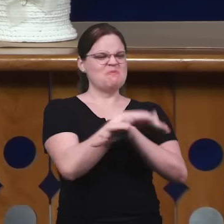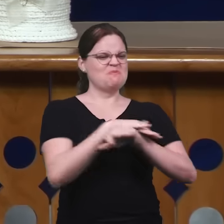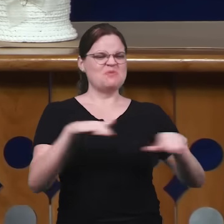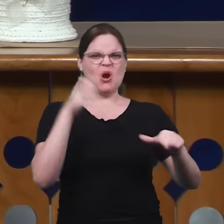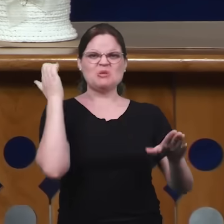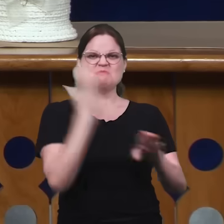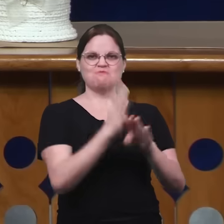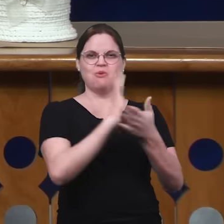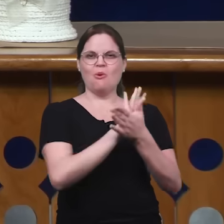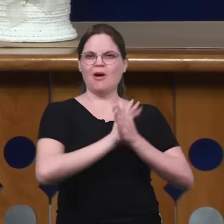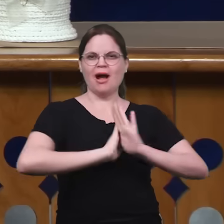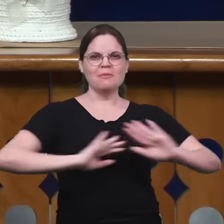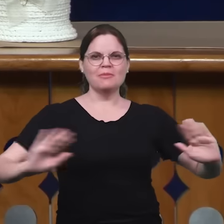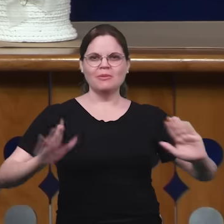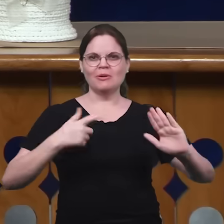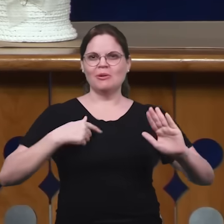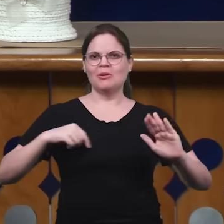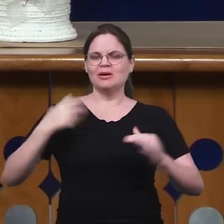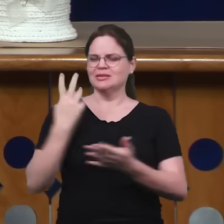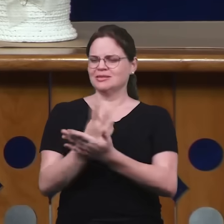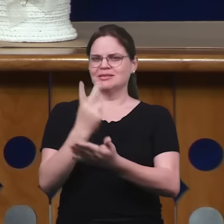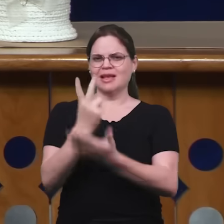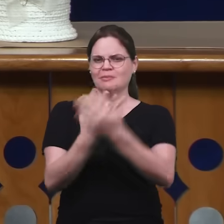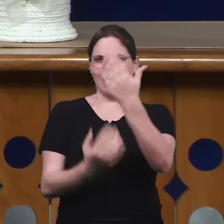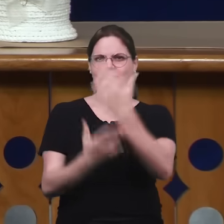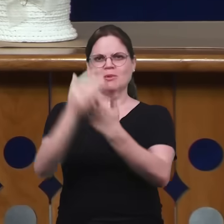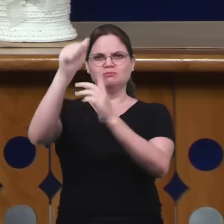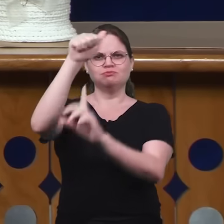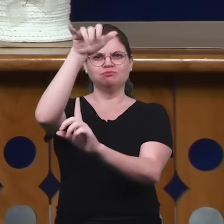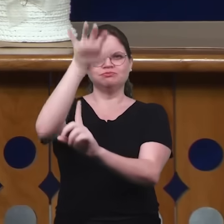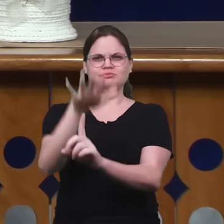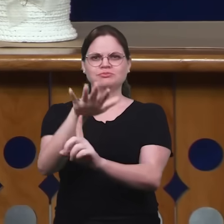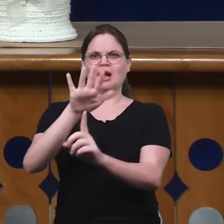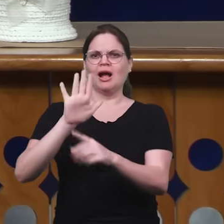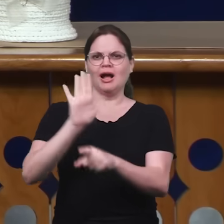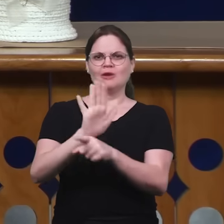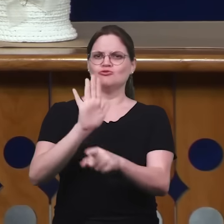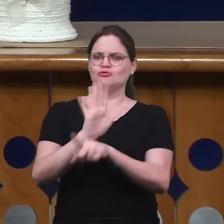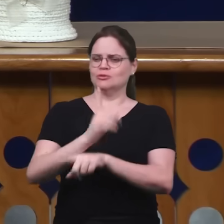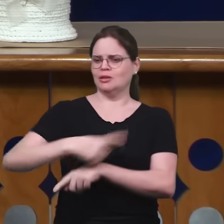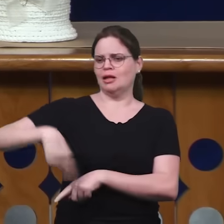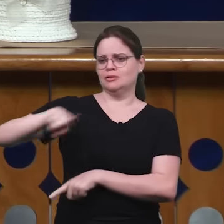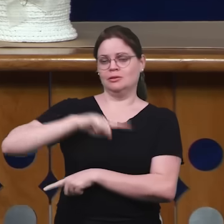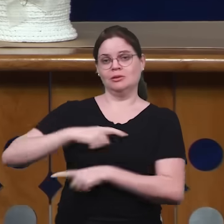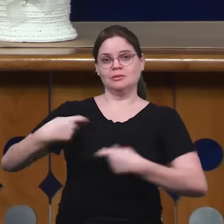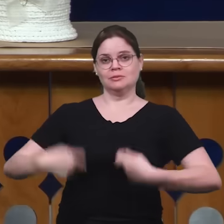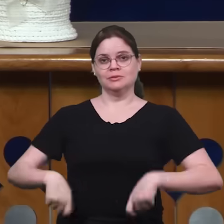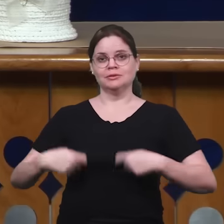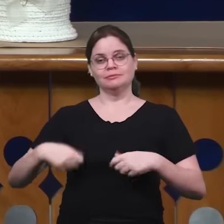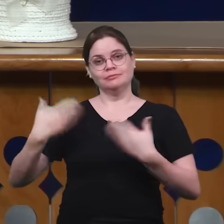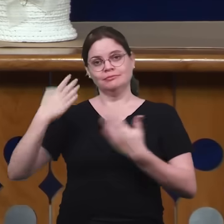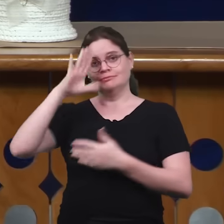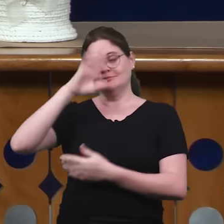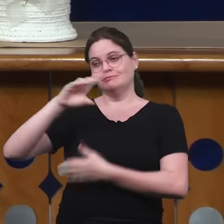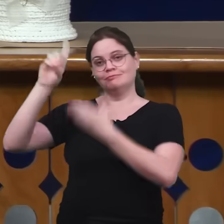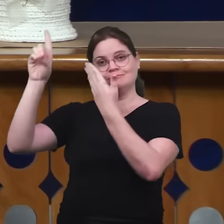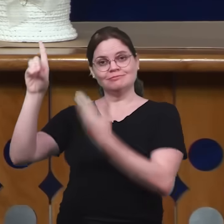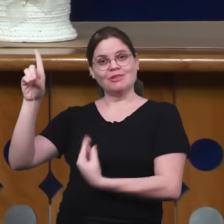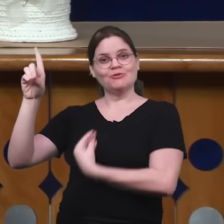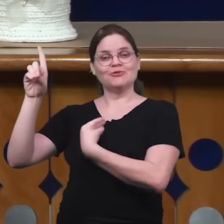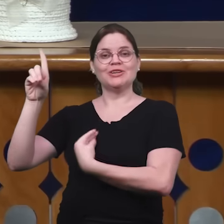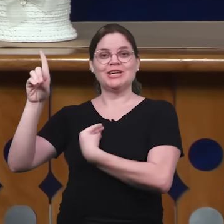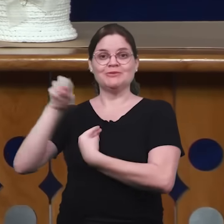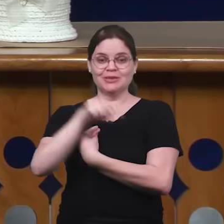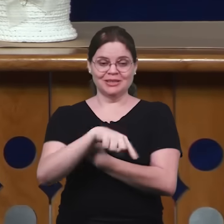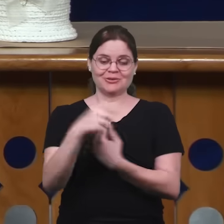sempre estendidos para ajudar aquele que necessita. E era justamente esse Deus que o